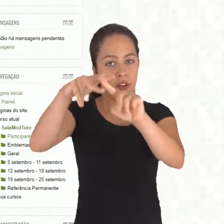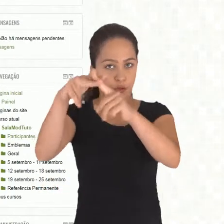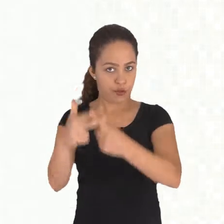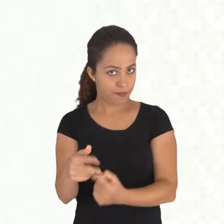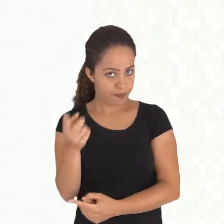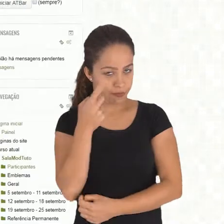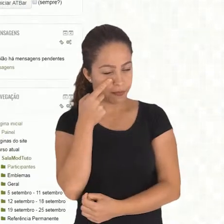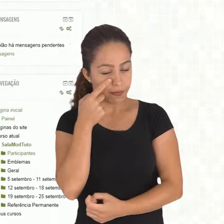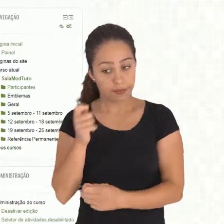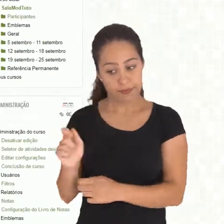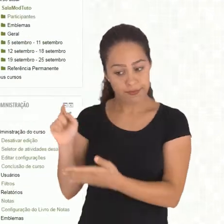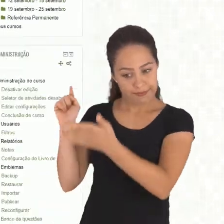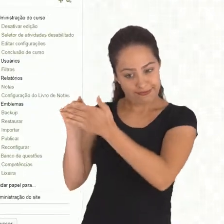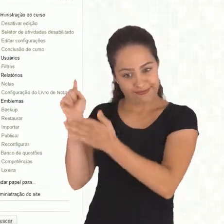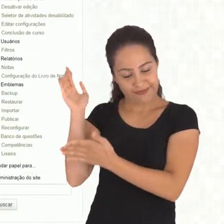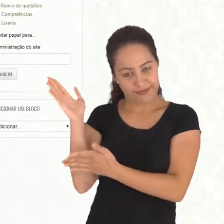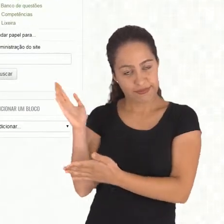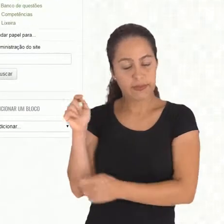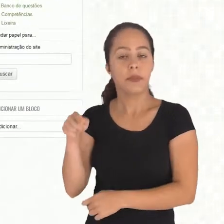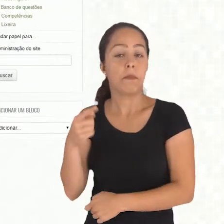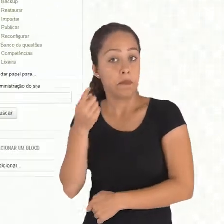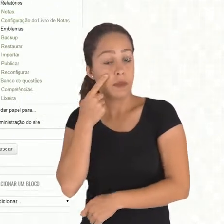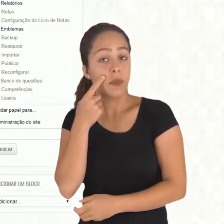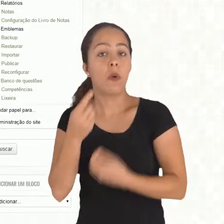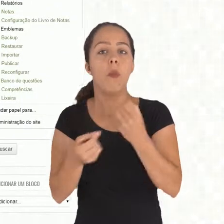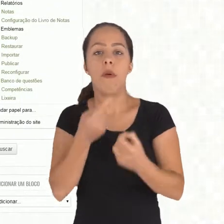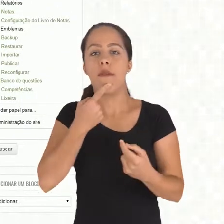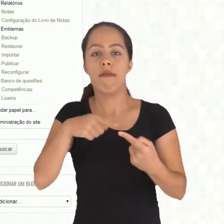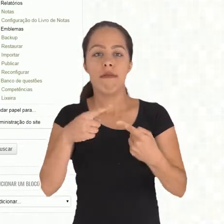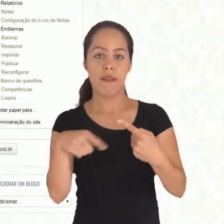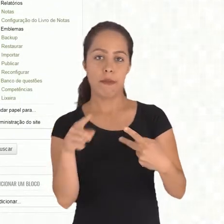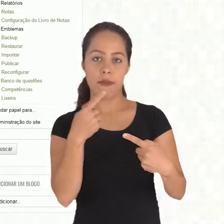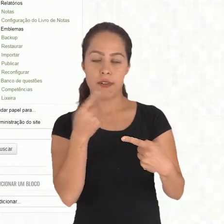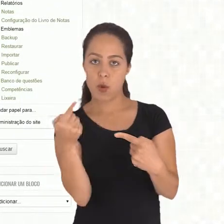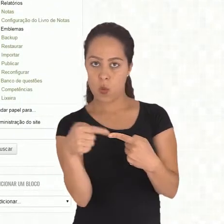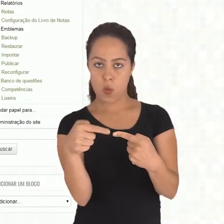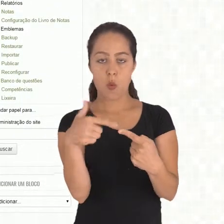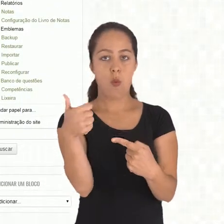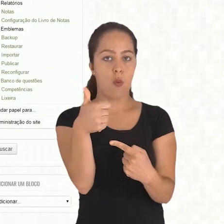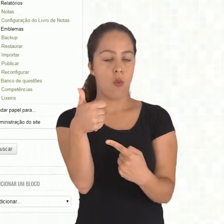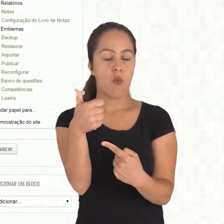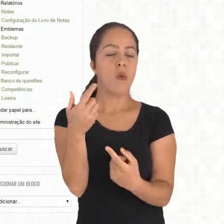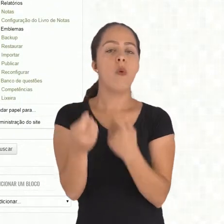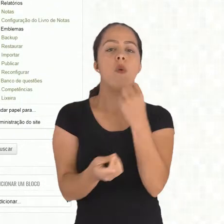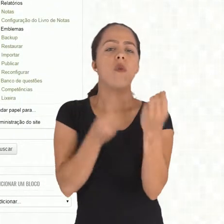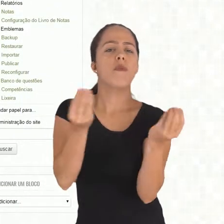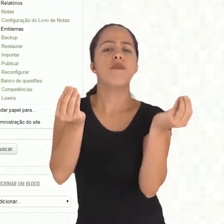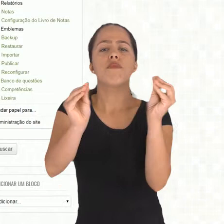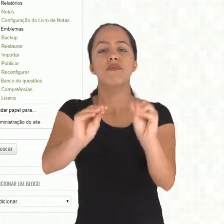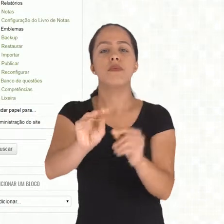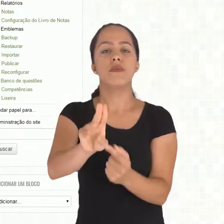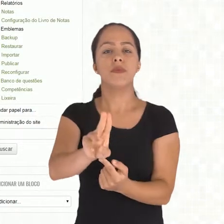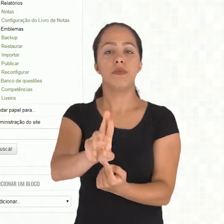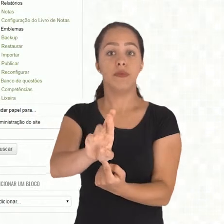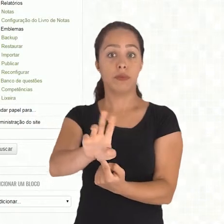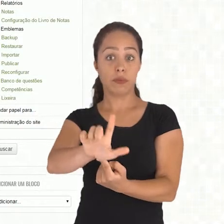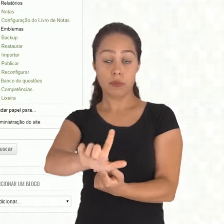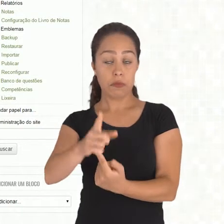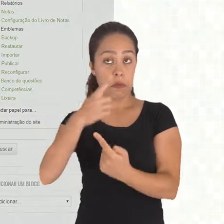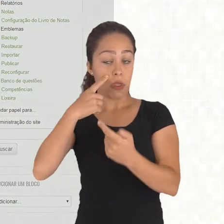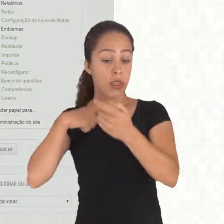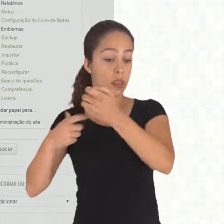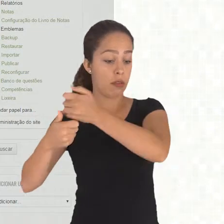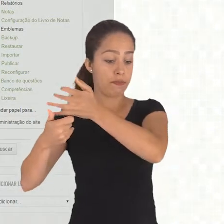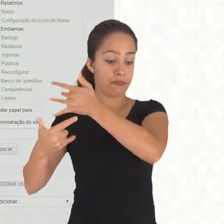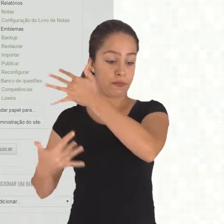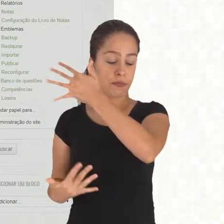certo? Com a edição ativada, vamos escolher aqui uma semana, como essa semana 1, por exemplo, para inserir um recurso de URL.